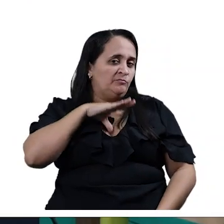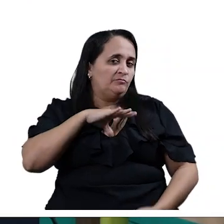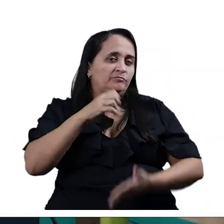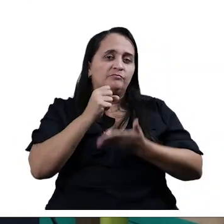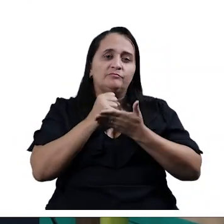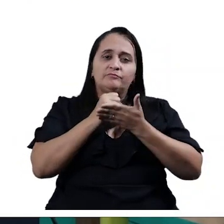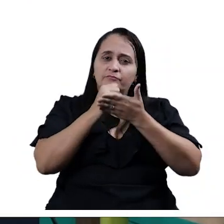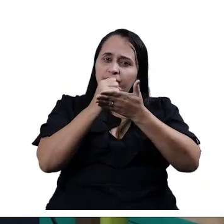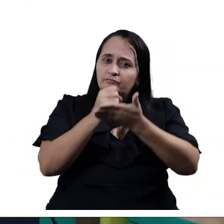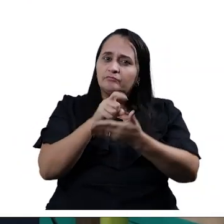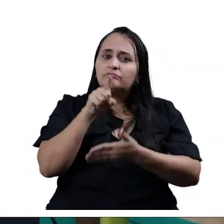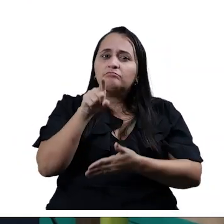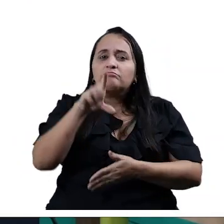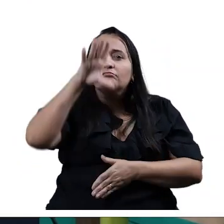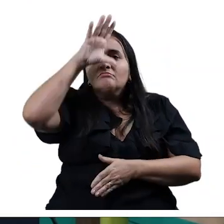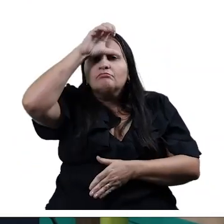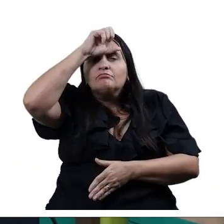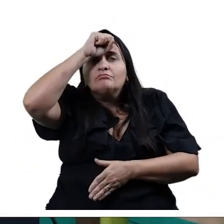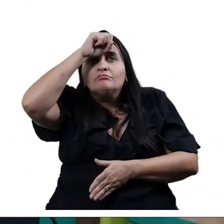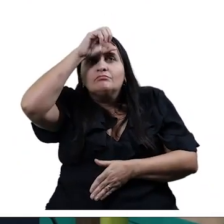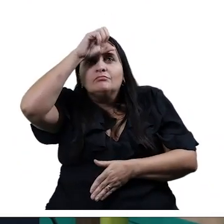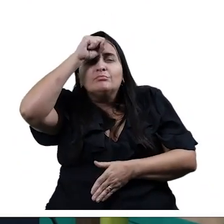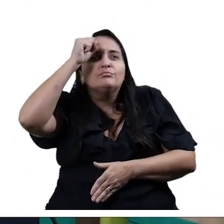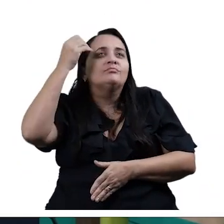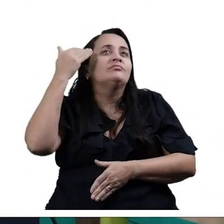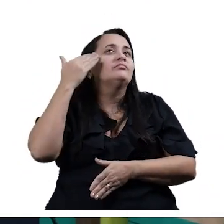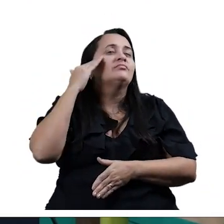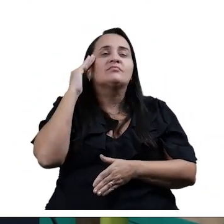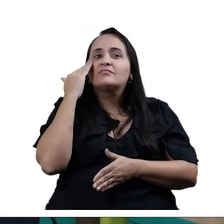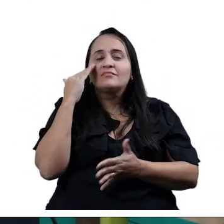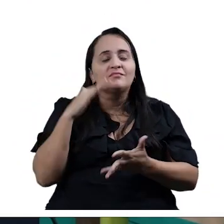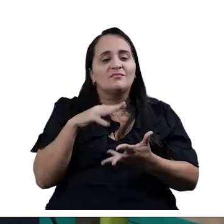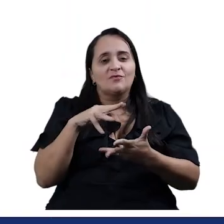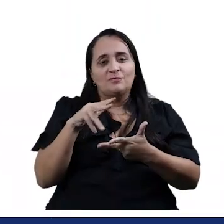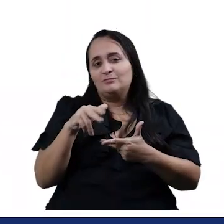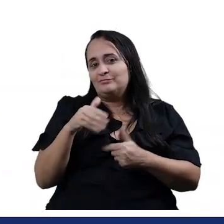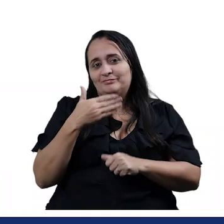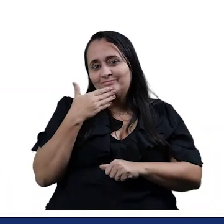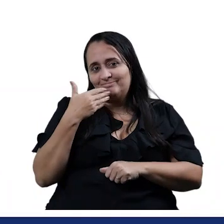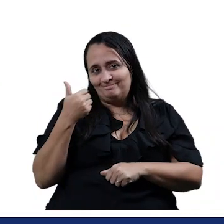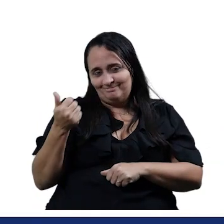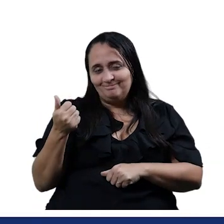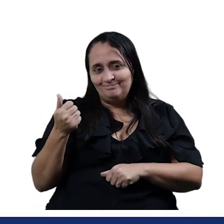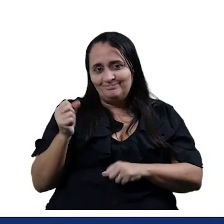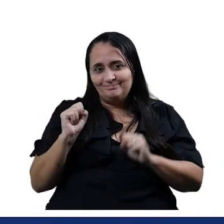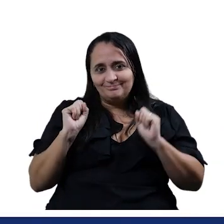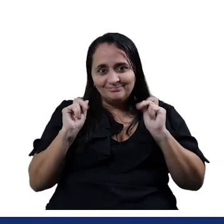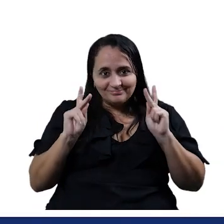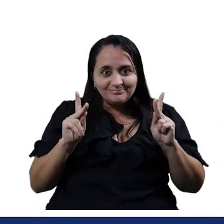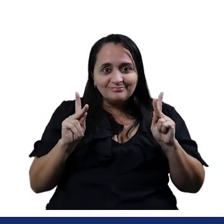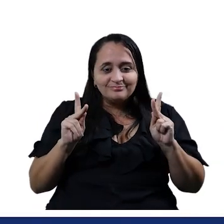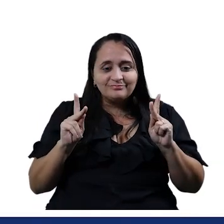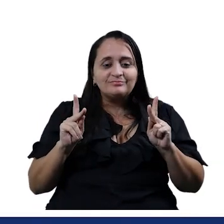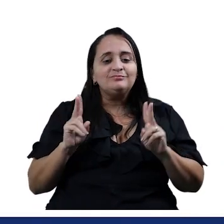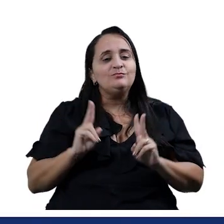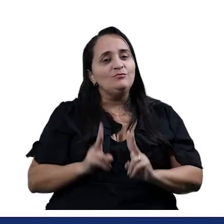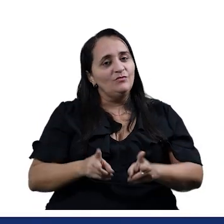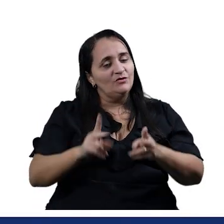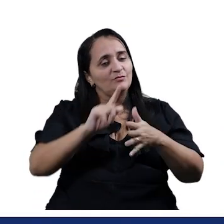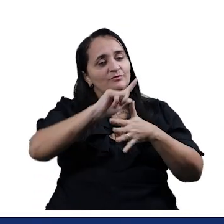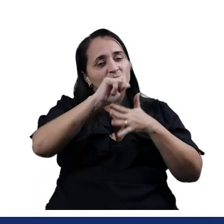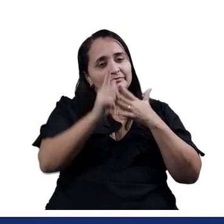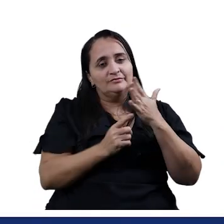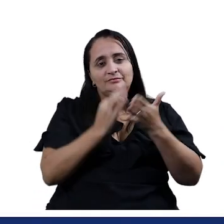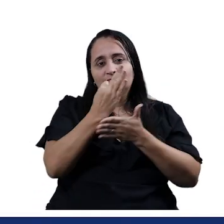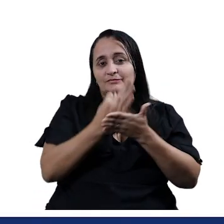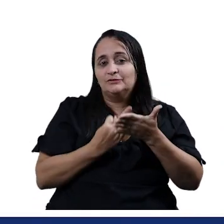falar melhor, a entender o mundo melhor, tá bom? Então, seguimos aí com a nossa revisão de